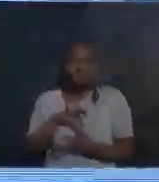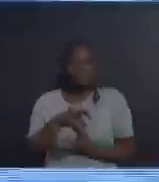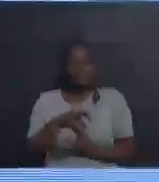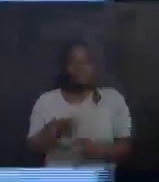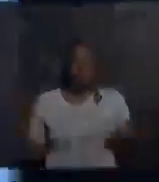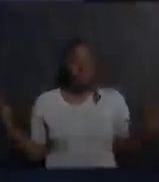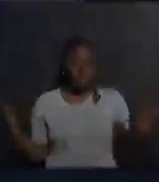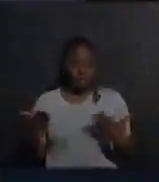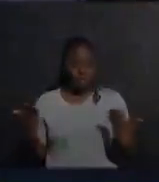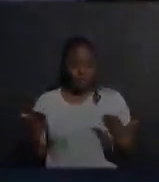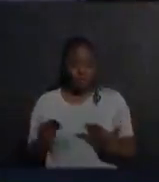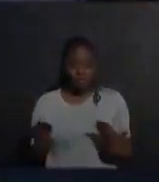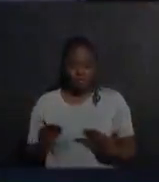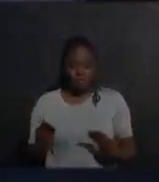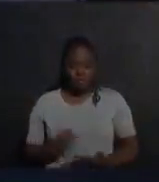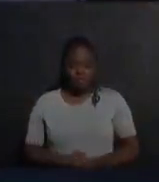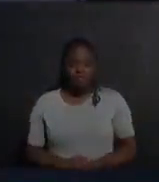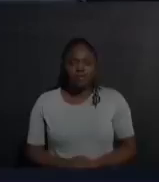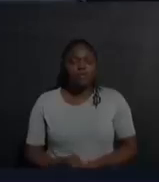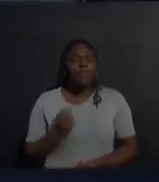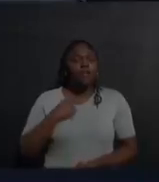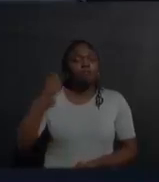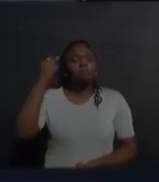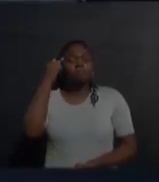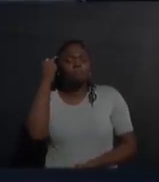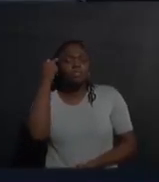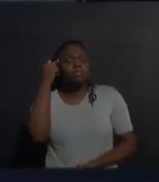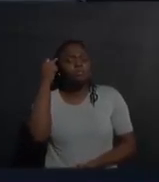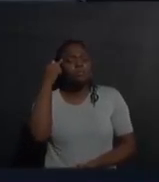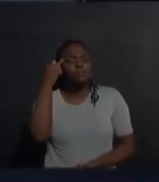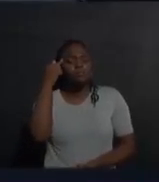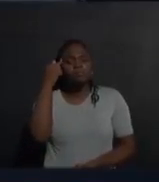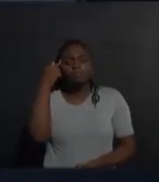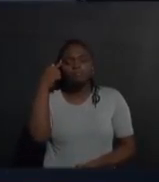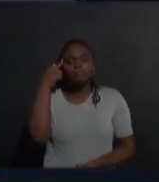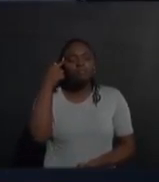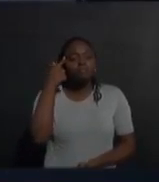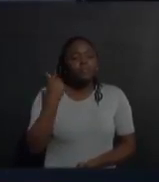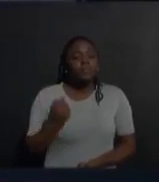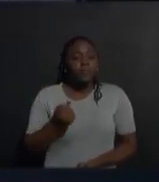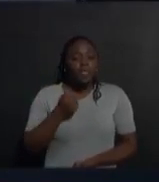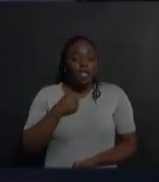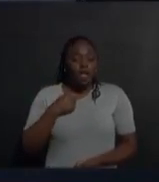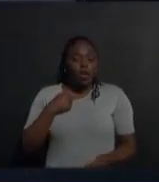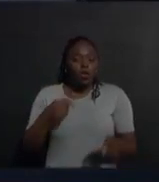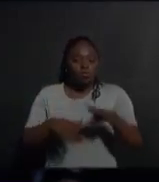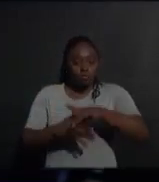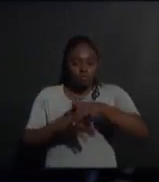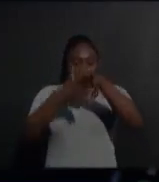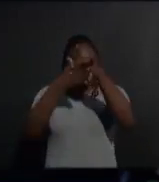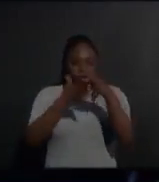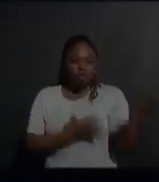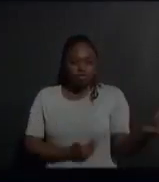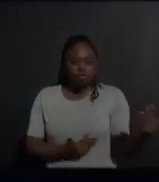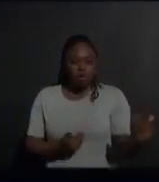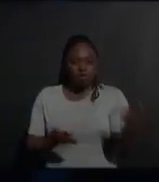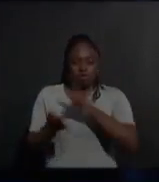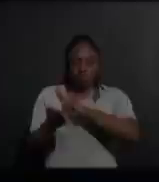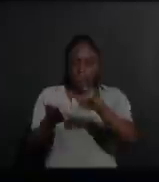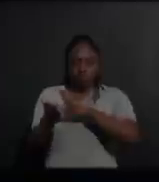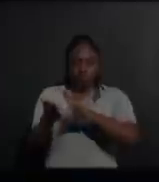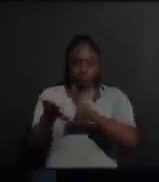Engraçado que hoje, eu estava pensando outro dia, eu peguei o nome de vários líderes de juventude no